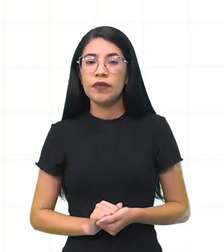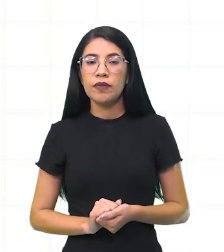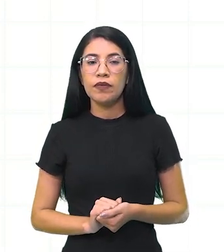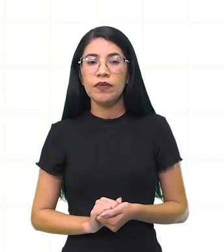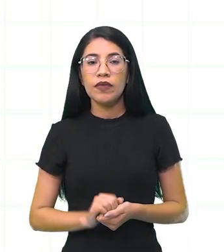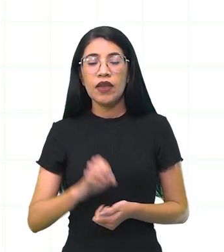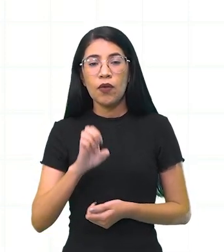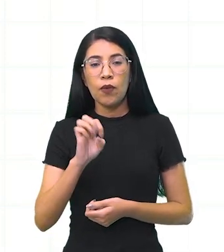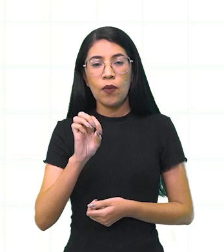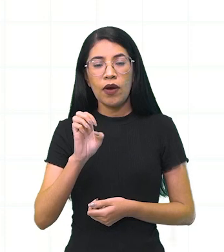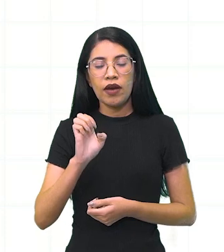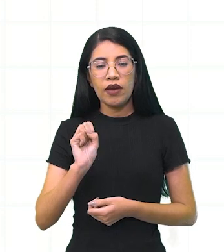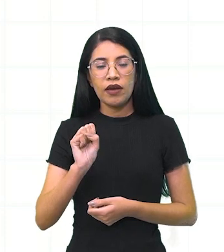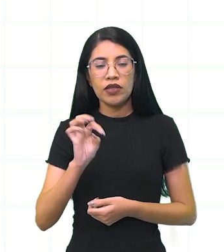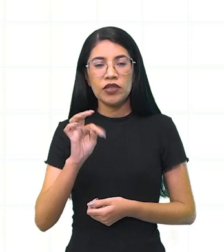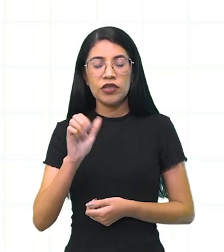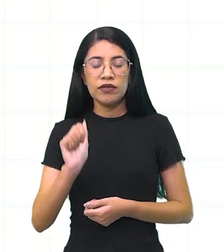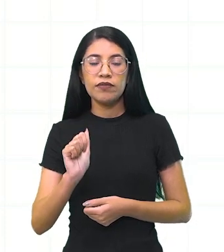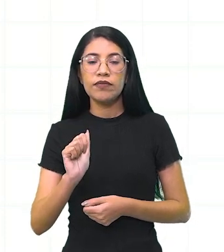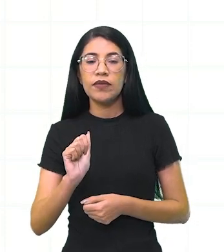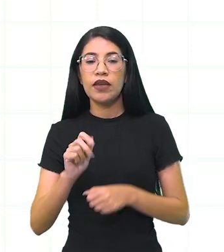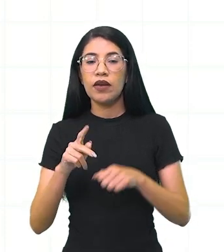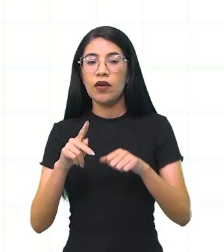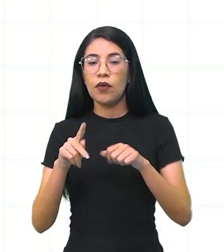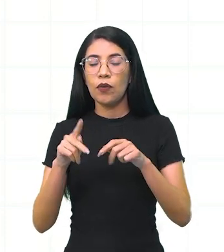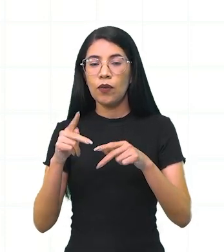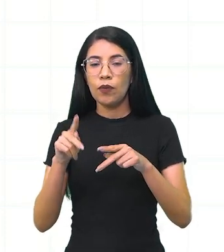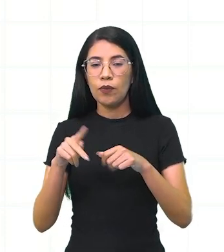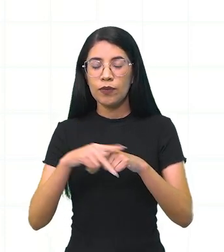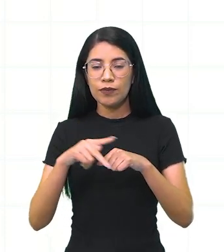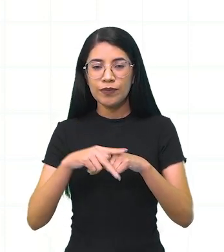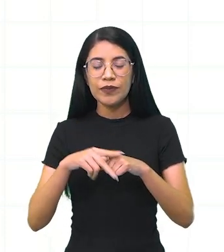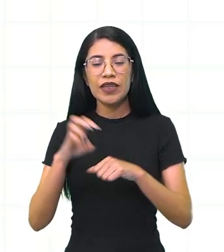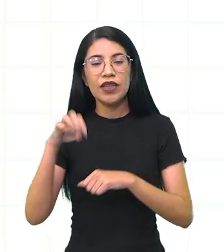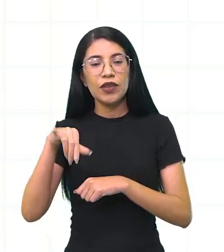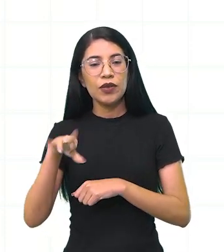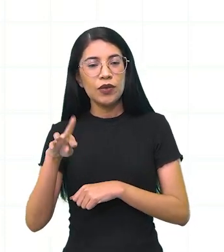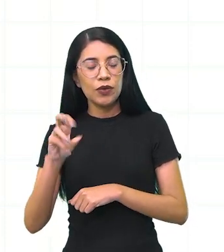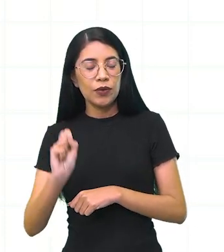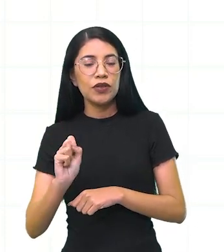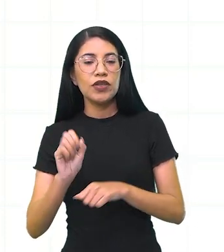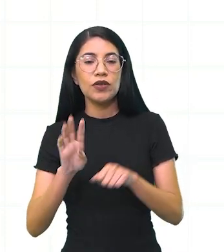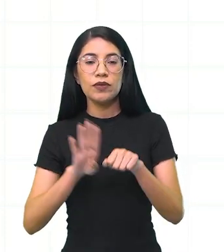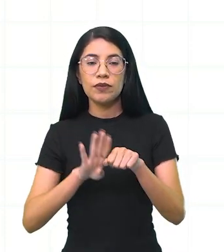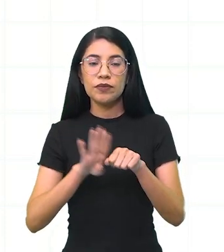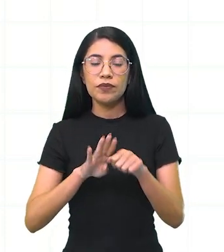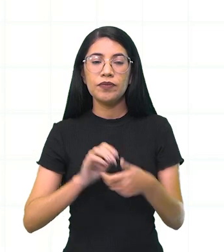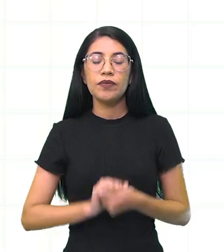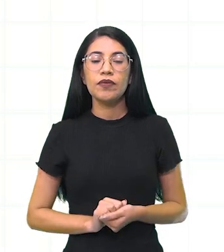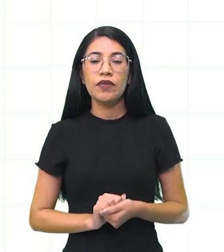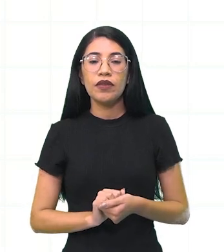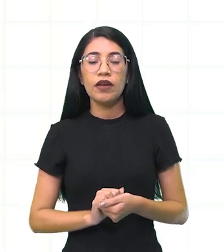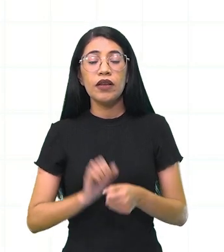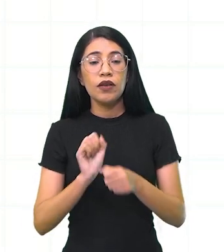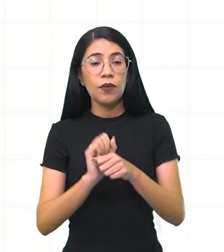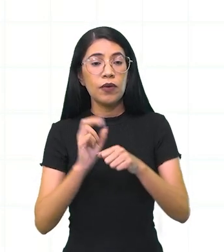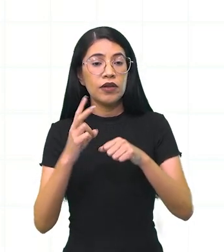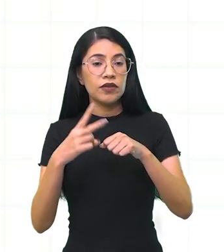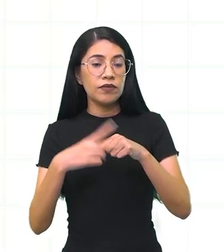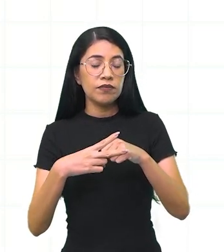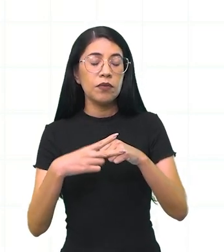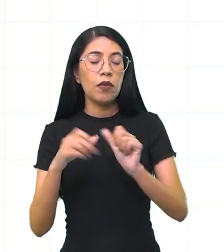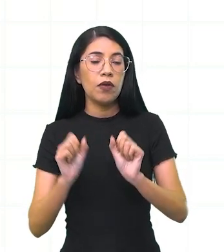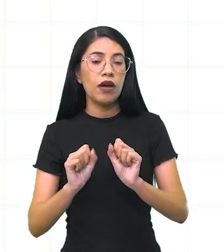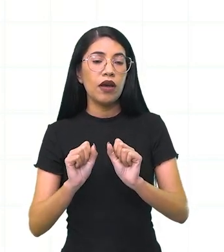pronome e noite substantivo, tá bom? Então, o advérbio, essa palavra, ela